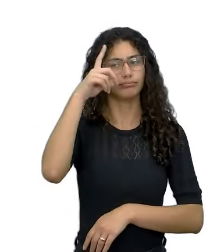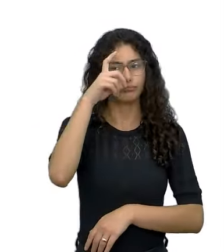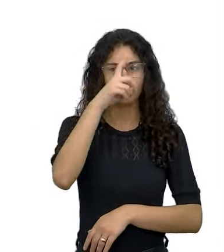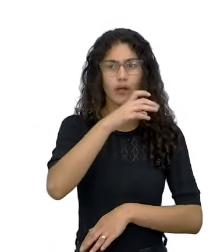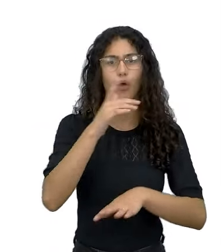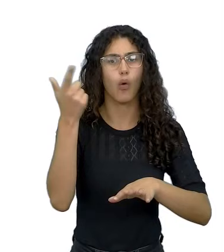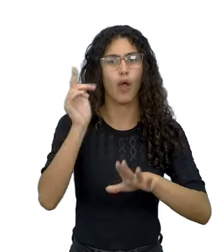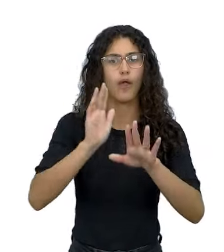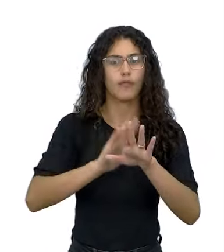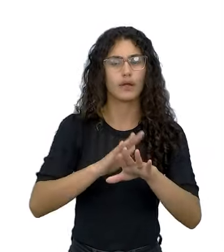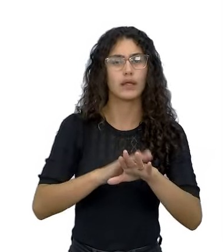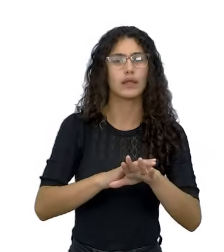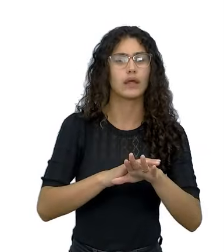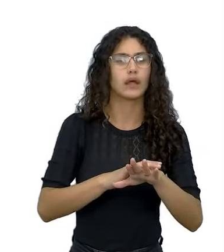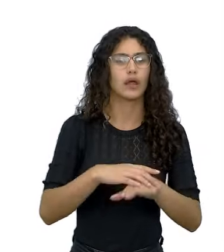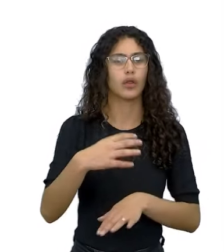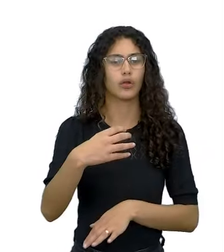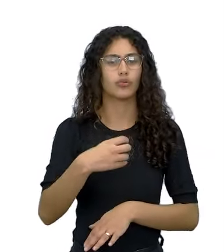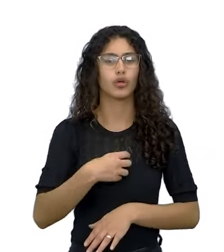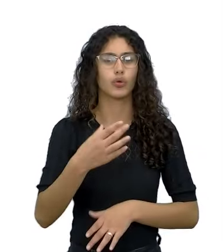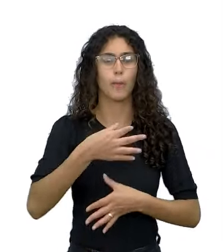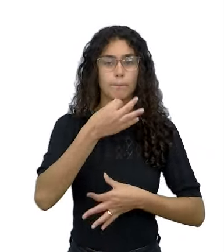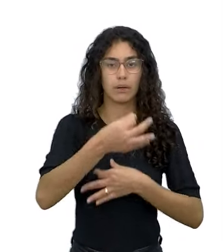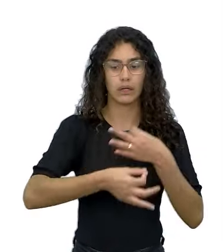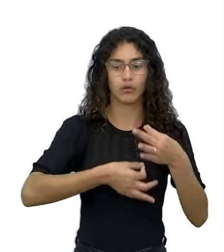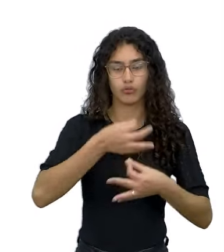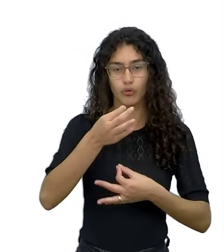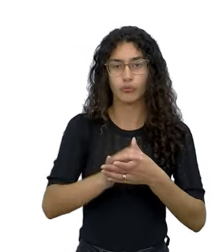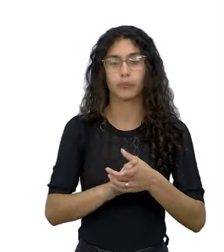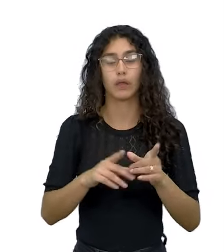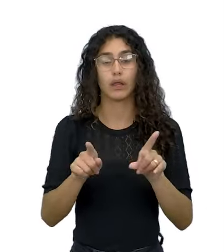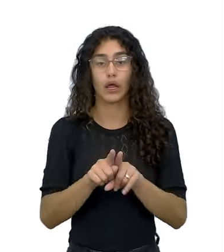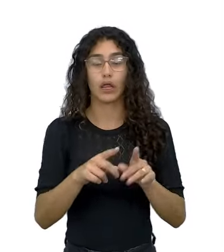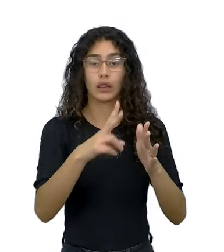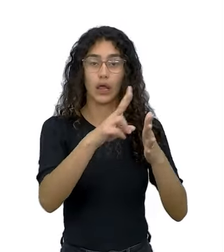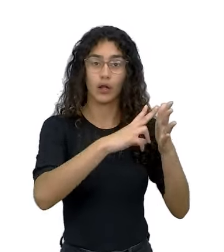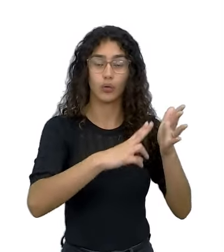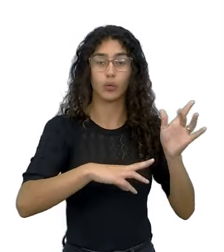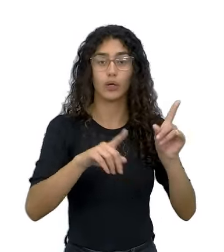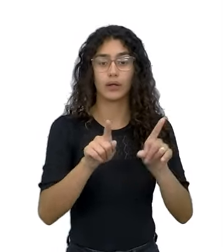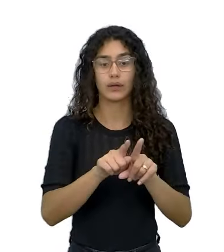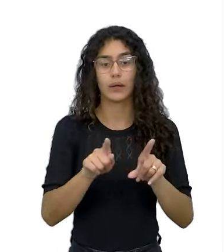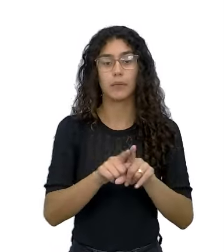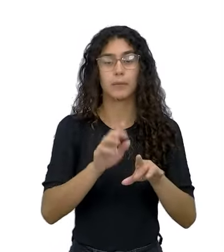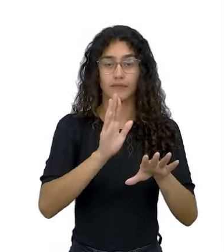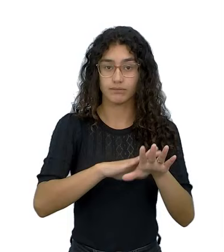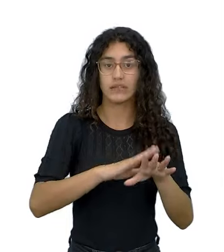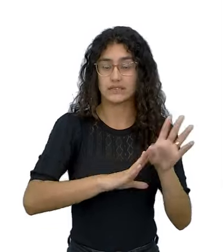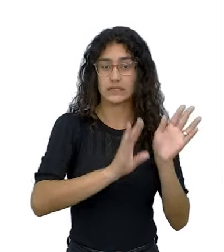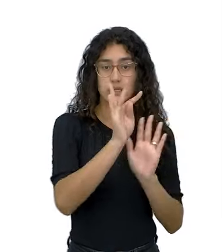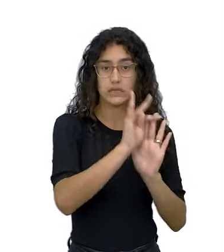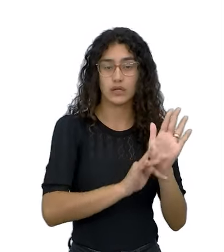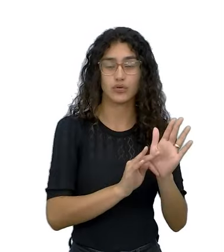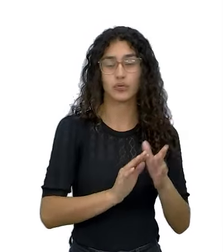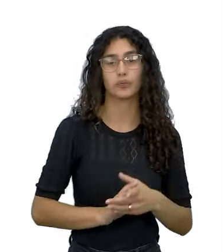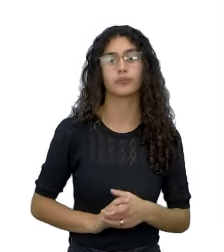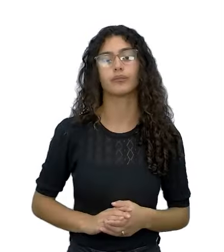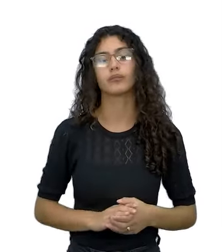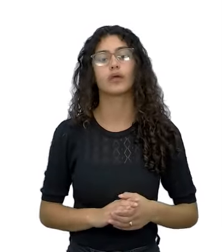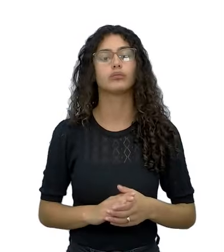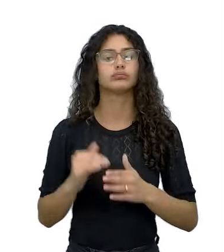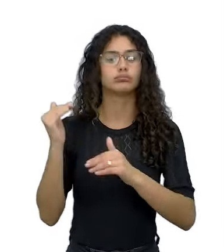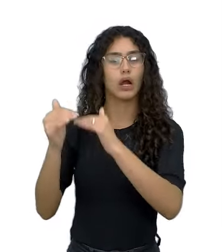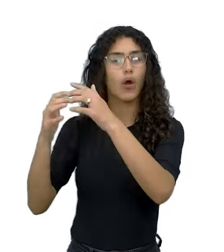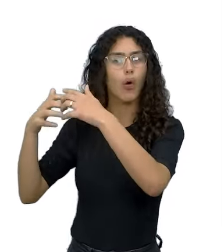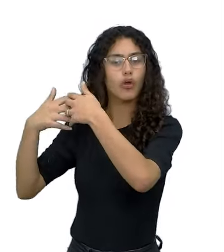em trabalhar essa questão do texto opinativo, tanto na leitura como também na produção. E aí, os processos